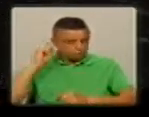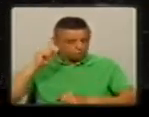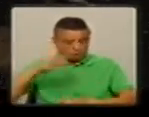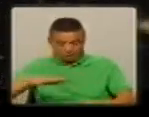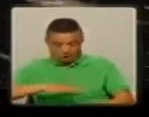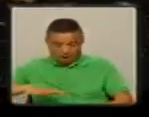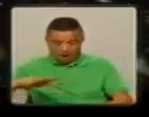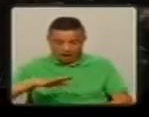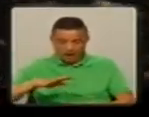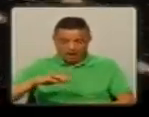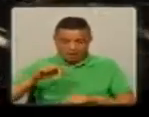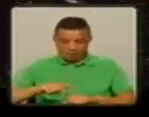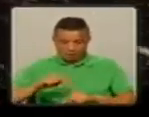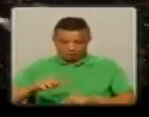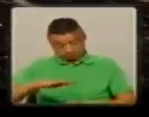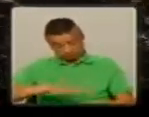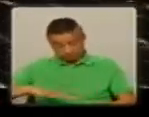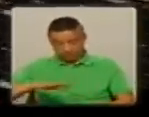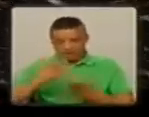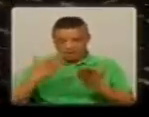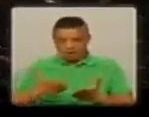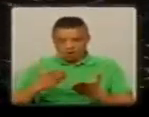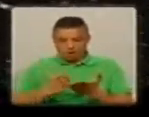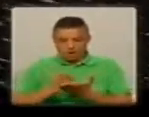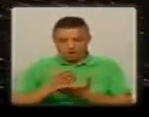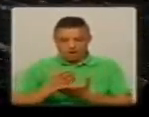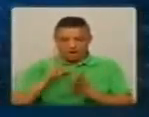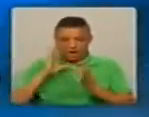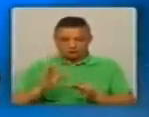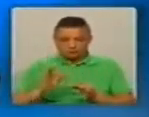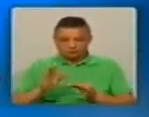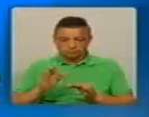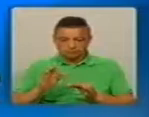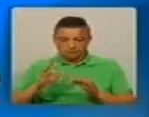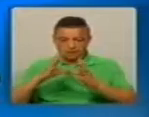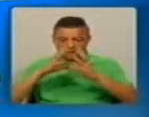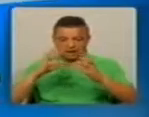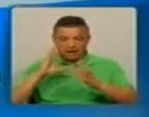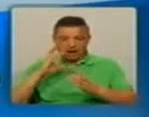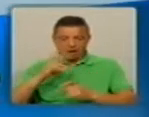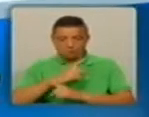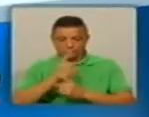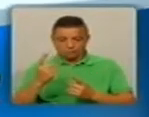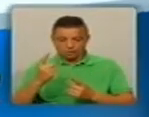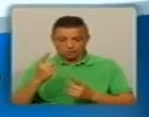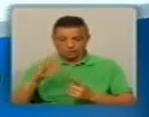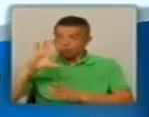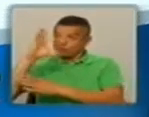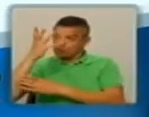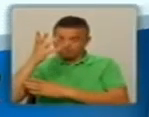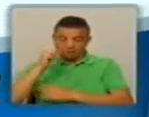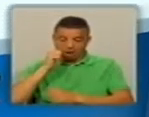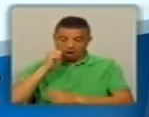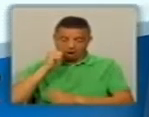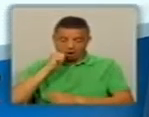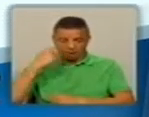extremamente deliciosas na astronomia hoje em dia. E agora seguimos com uma inimiga, a neblina. É terrível. Os meteorologistas sabem que